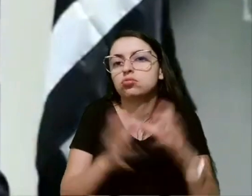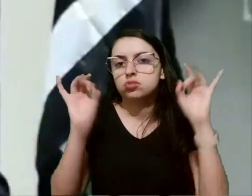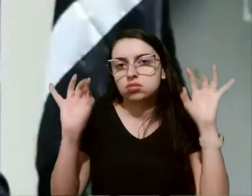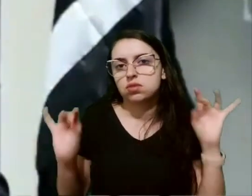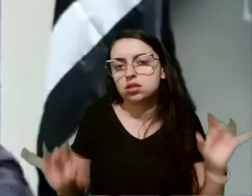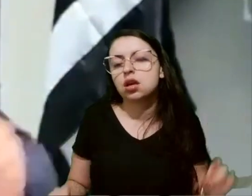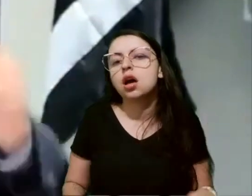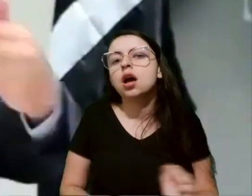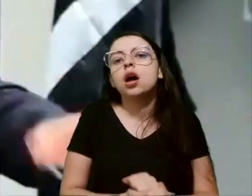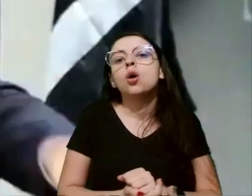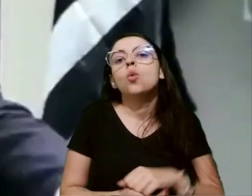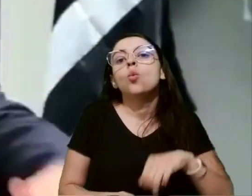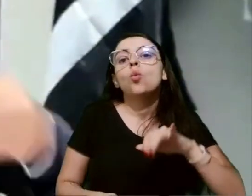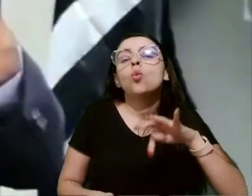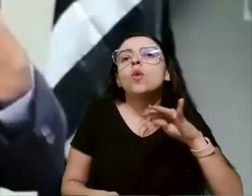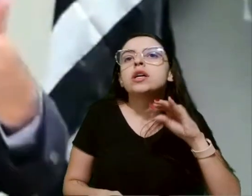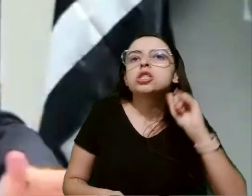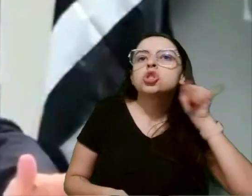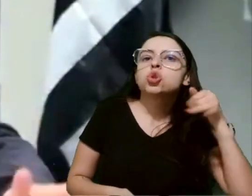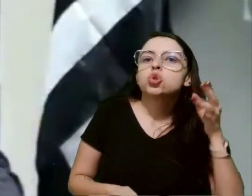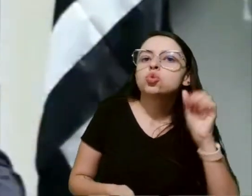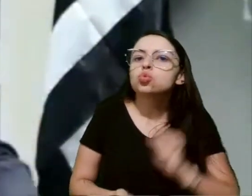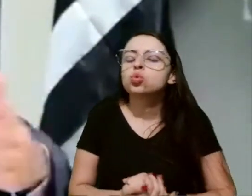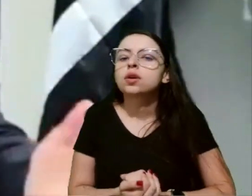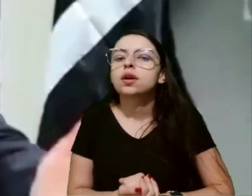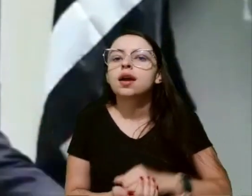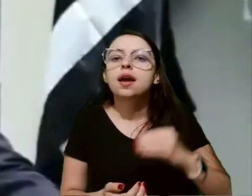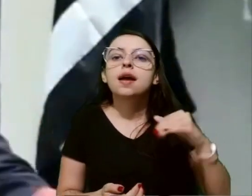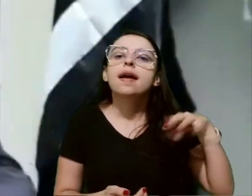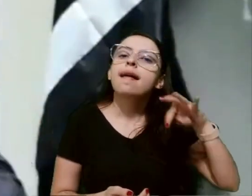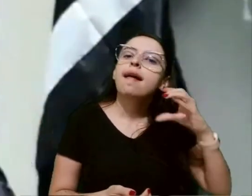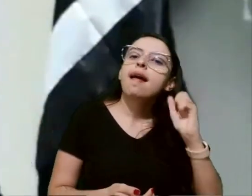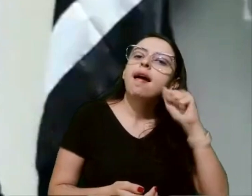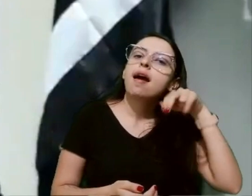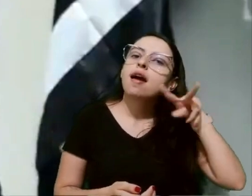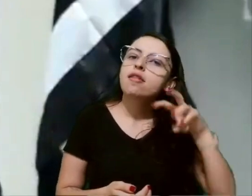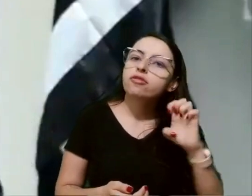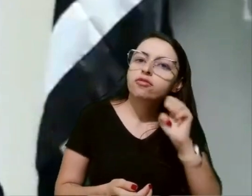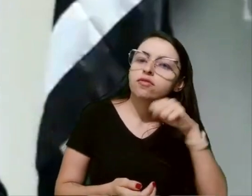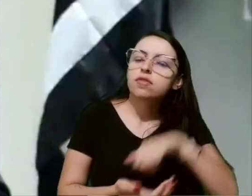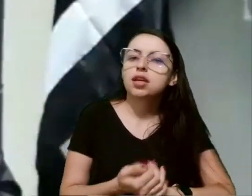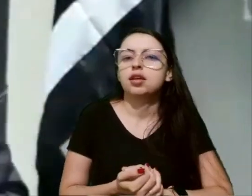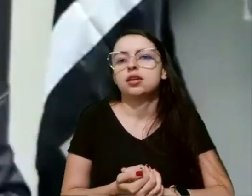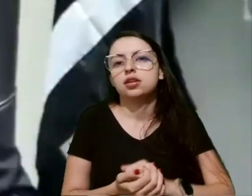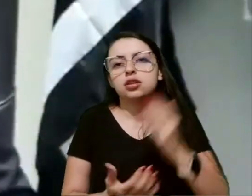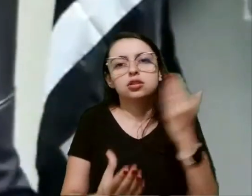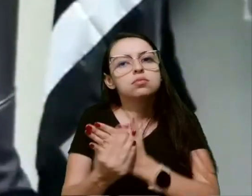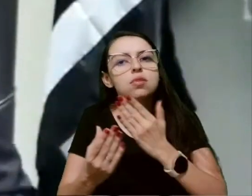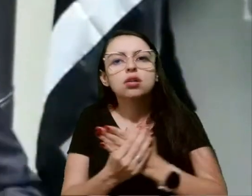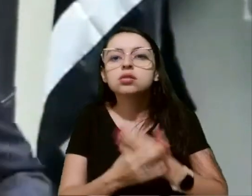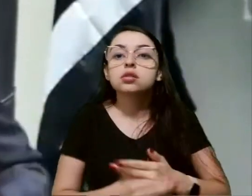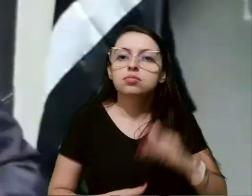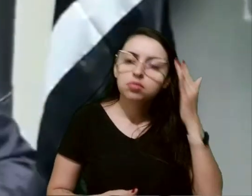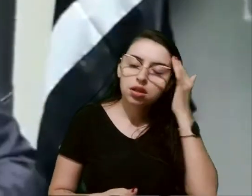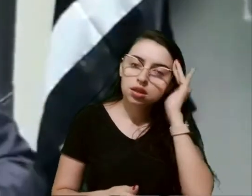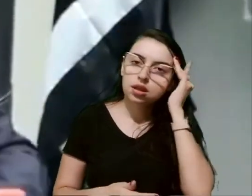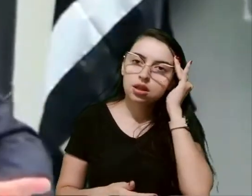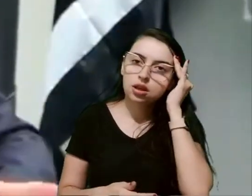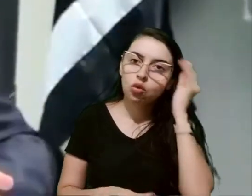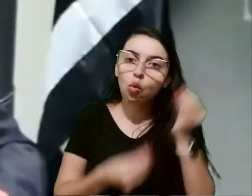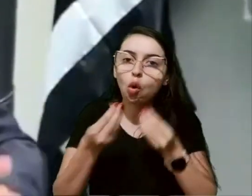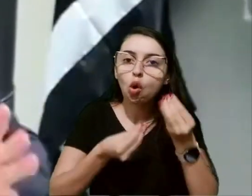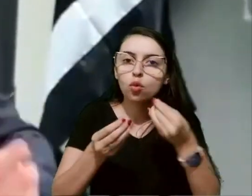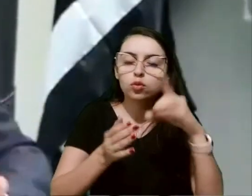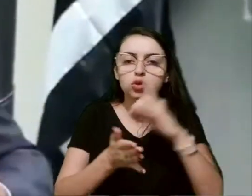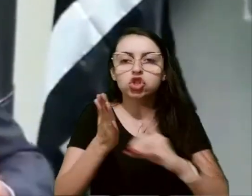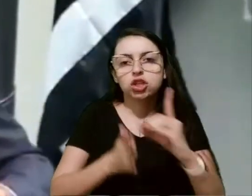tribunais administrativos, então CARF, CVM, os processos administrativos sancionadores, para entender como o